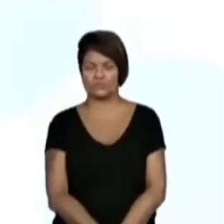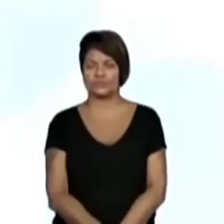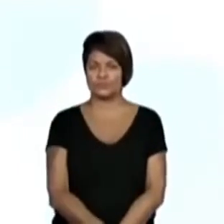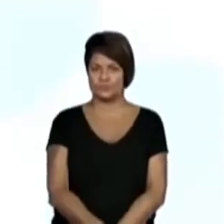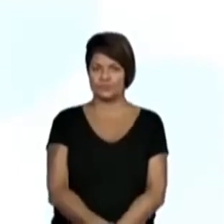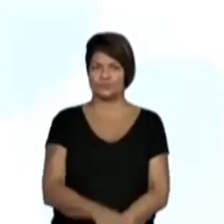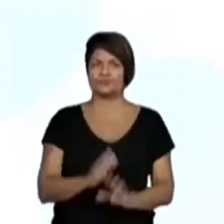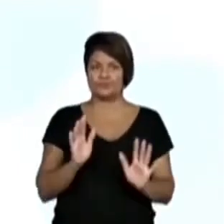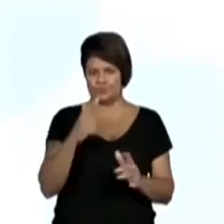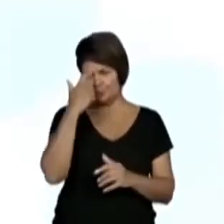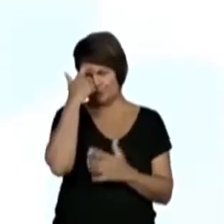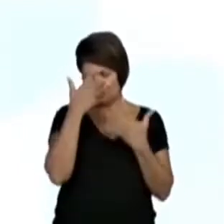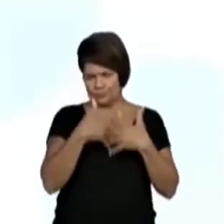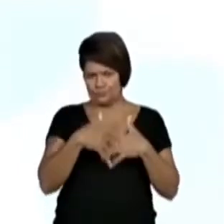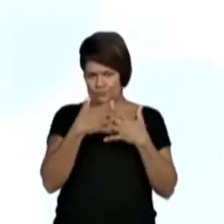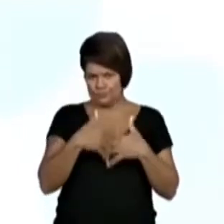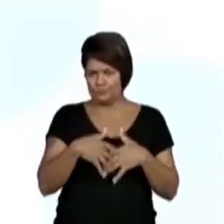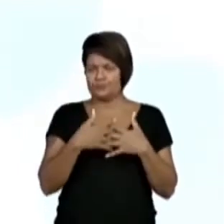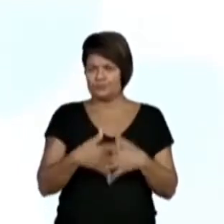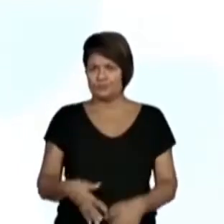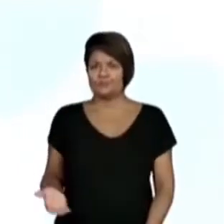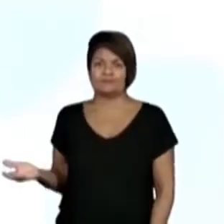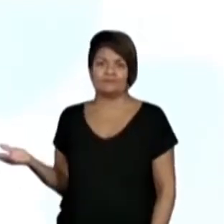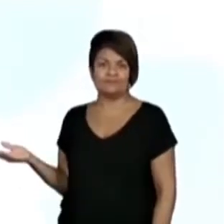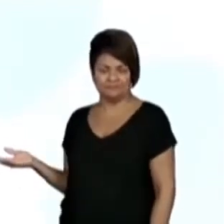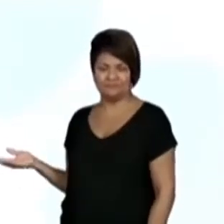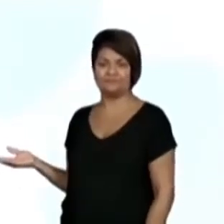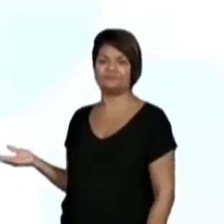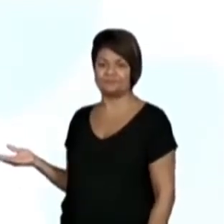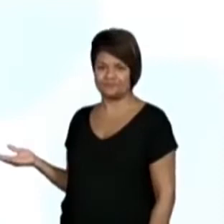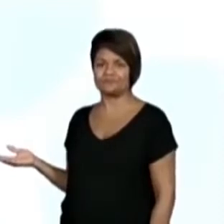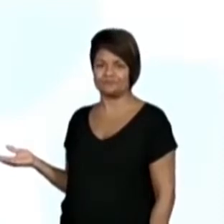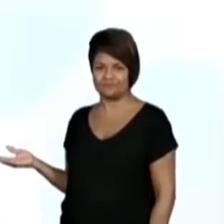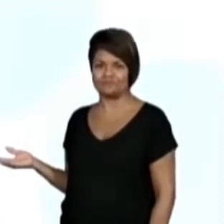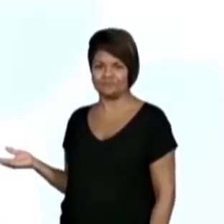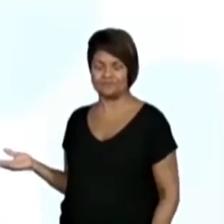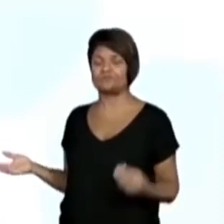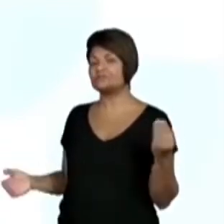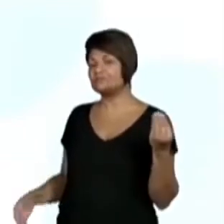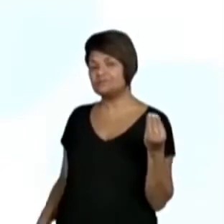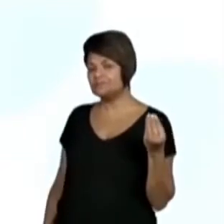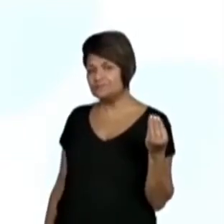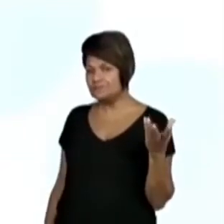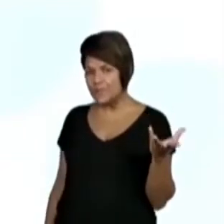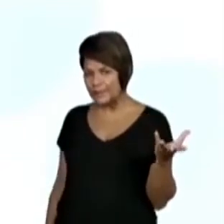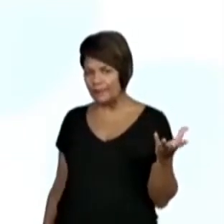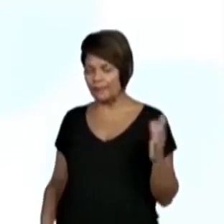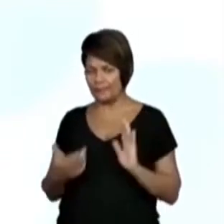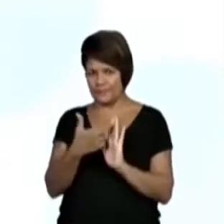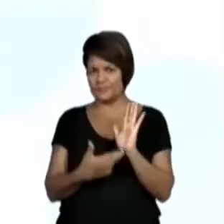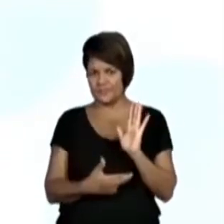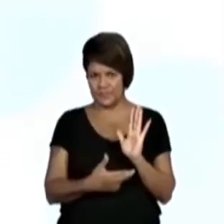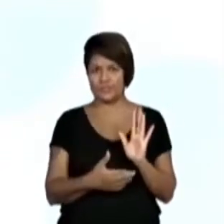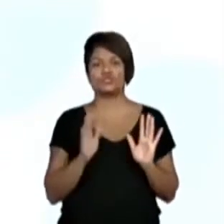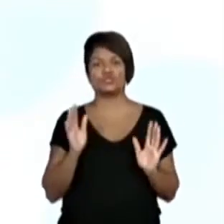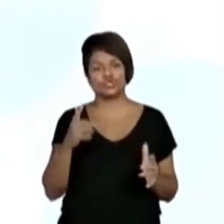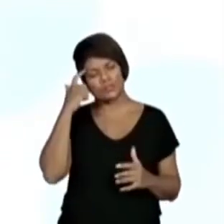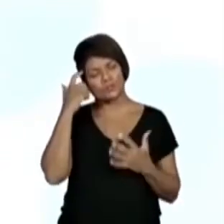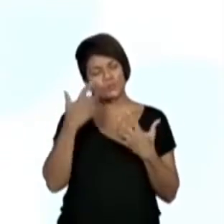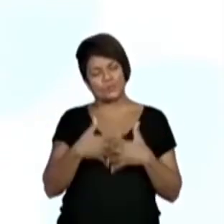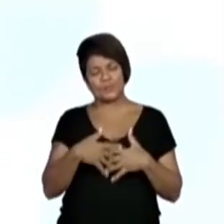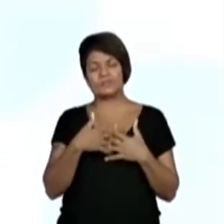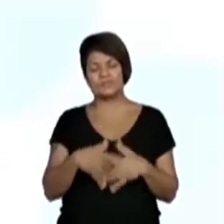Conseguimos pensar, então, nessa tela e nesse ponto da aula em para que servem. Na verdade, nós já estamos pensando